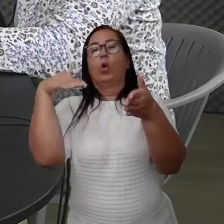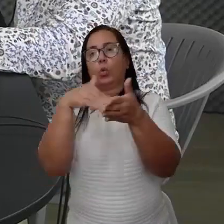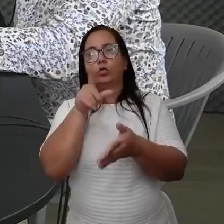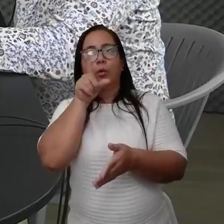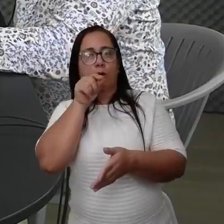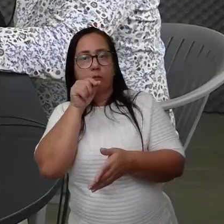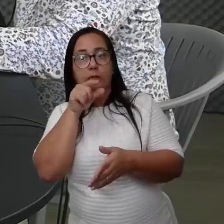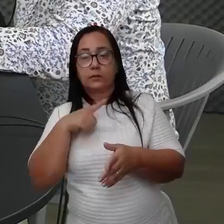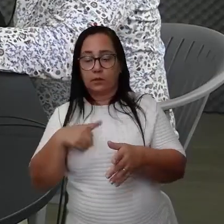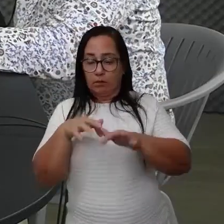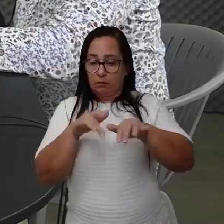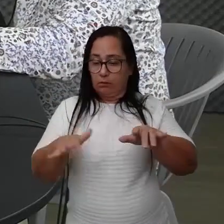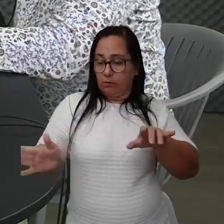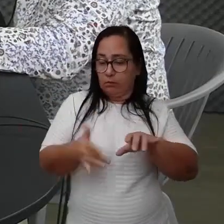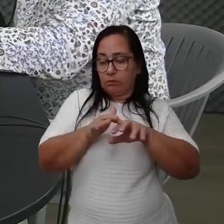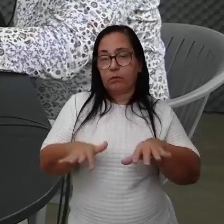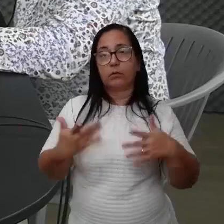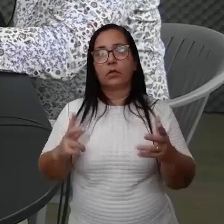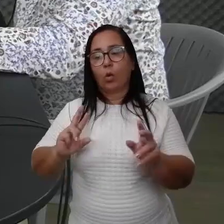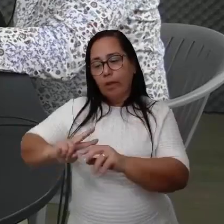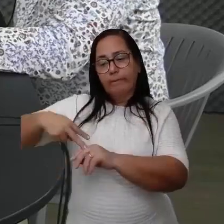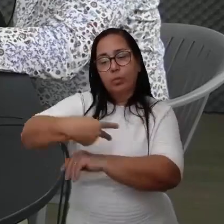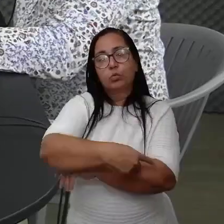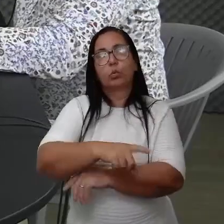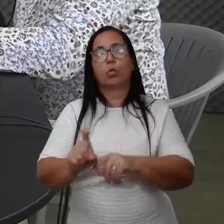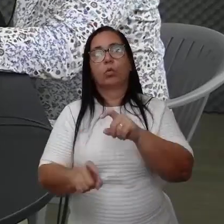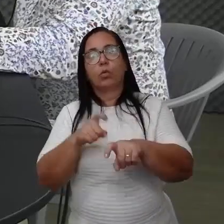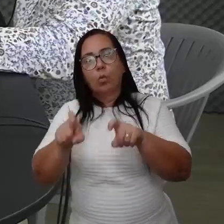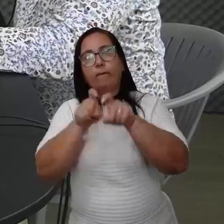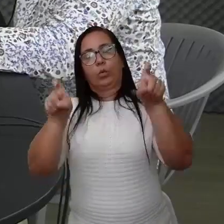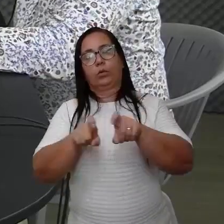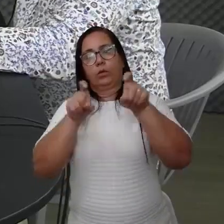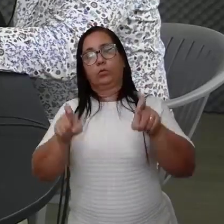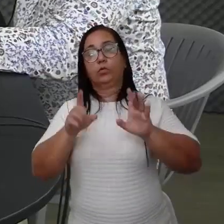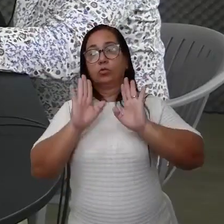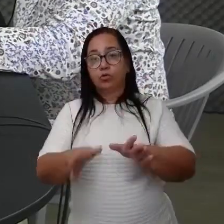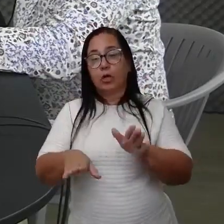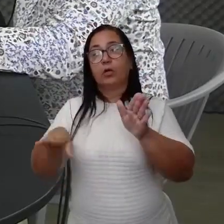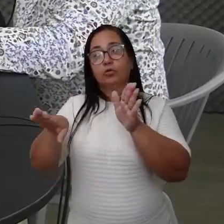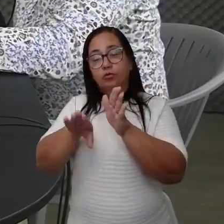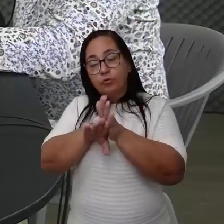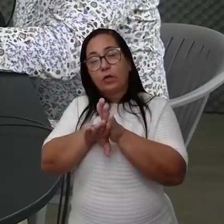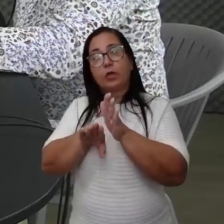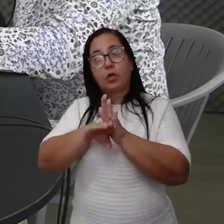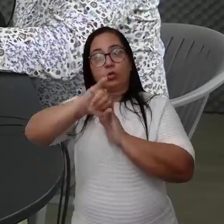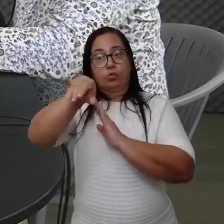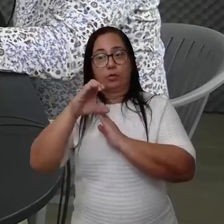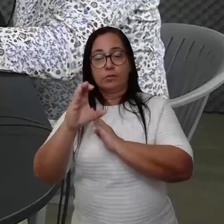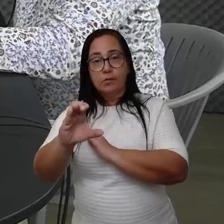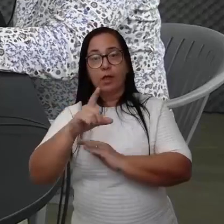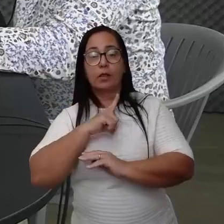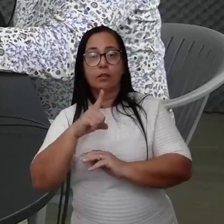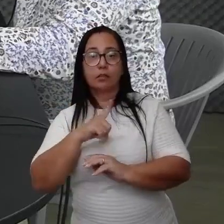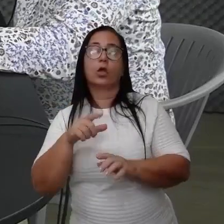de datilografia. Eu ainda peguei a transição para o computador. Uhum. Mas já cheguei no Jornal do Comércio, a gente já trabalhava com computador. Uhum.